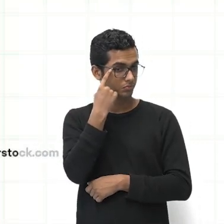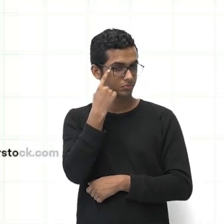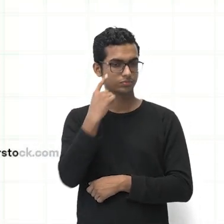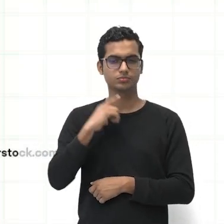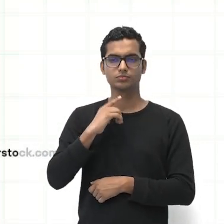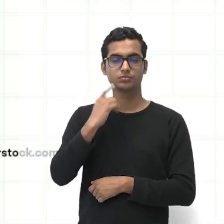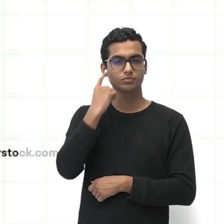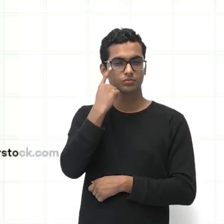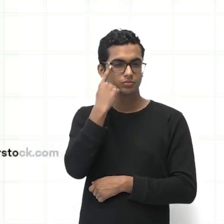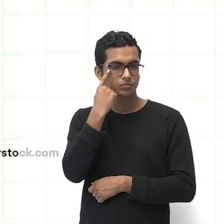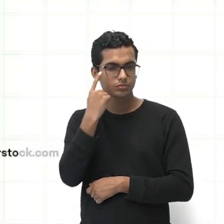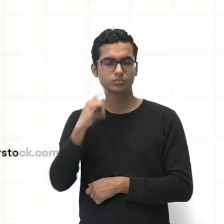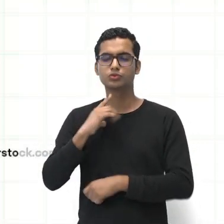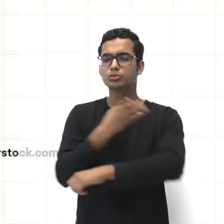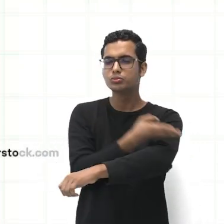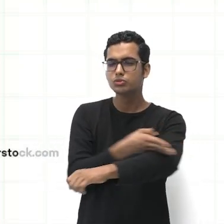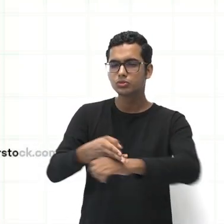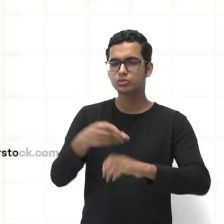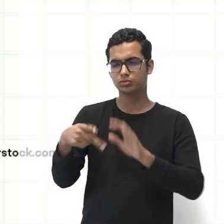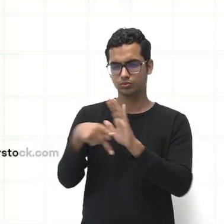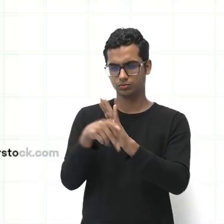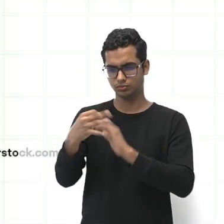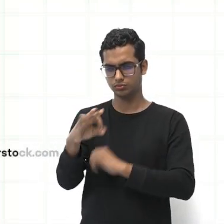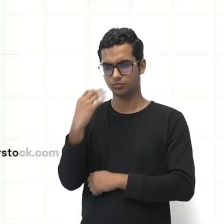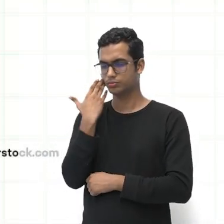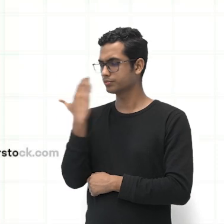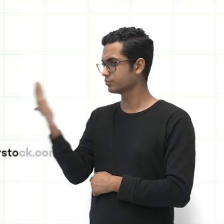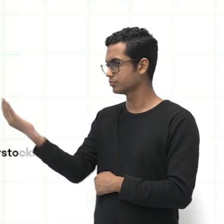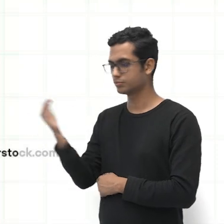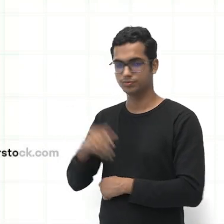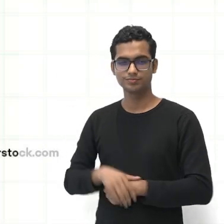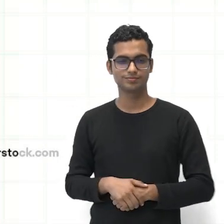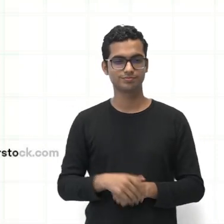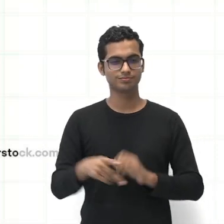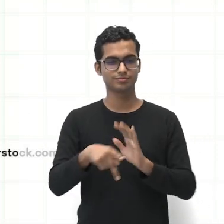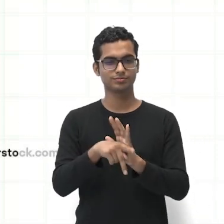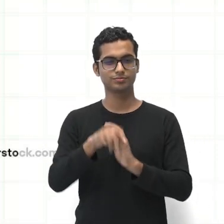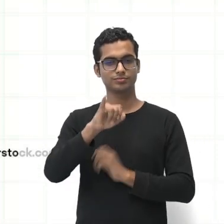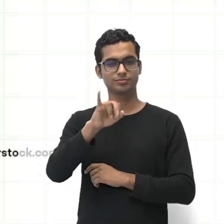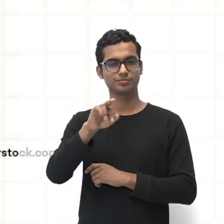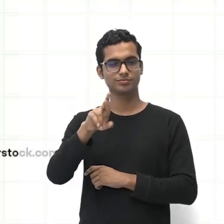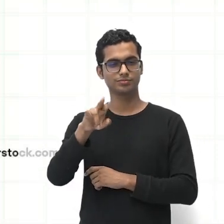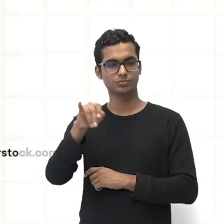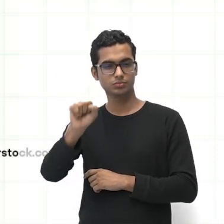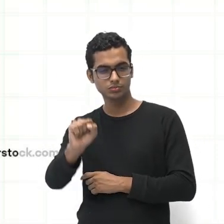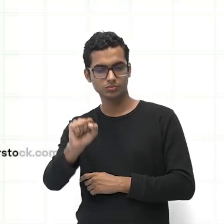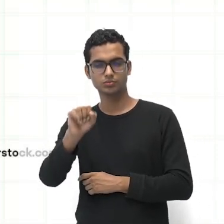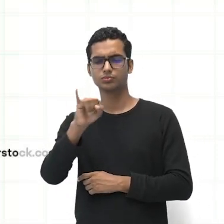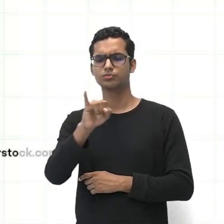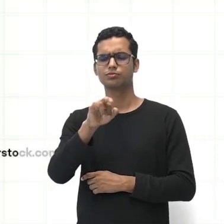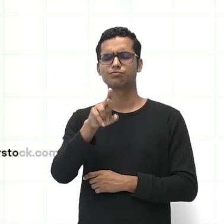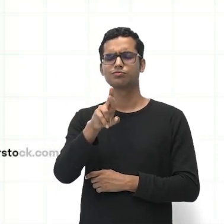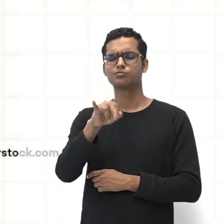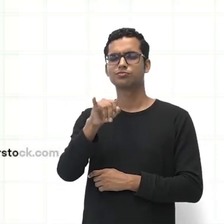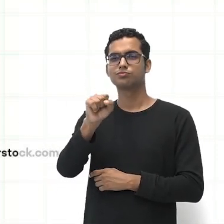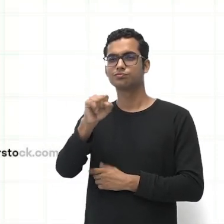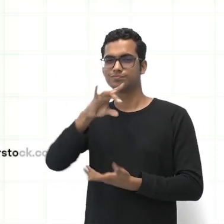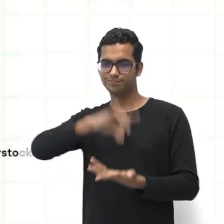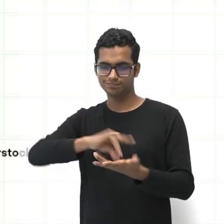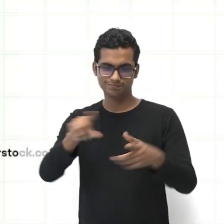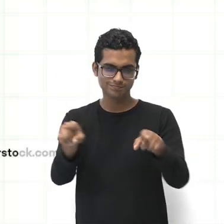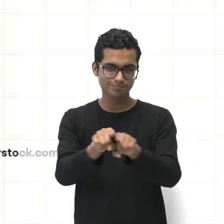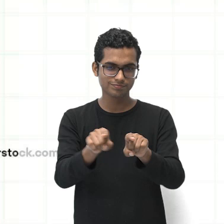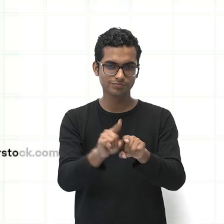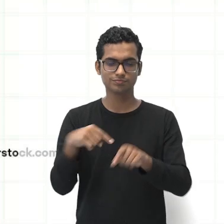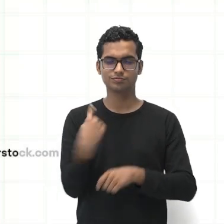essa parte branca do nosso olho. E a íris, certo? É onde a